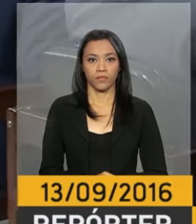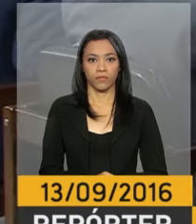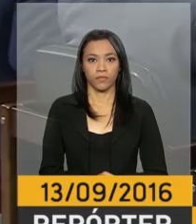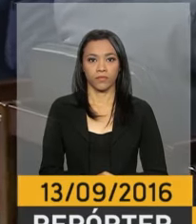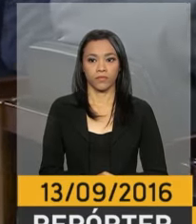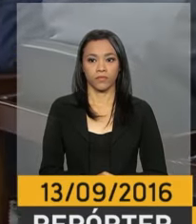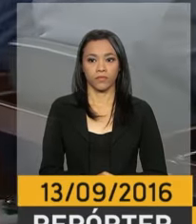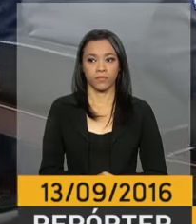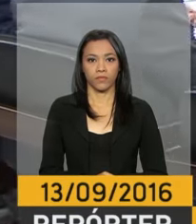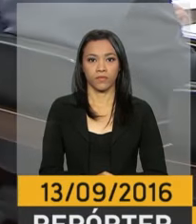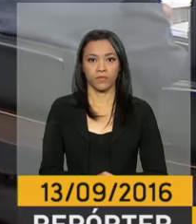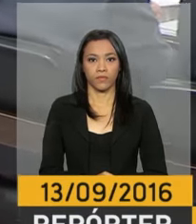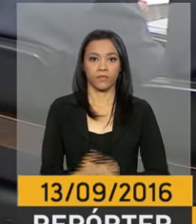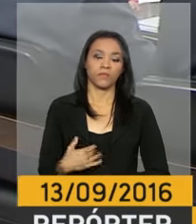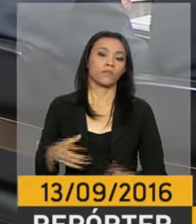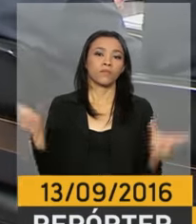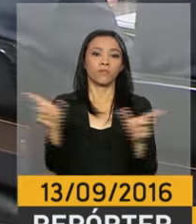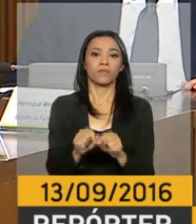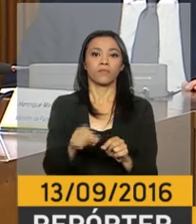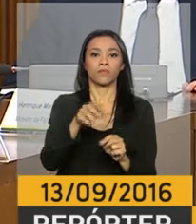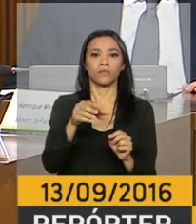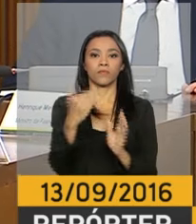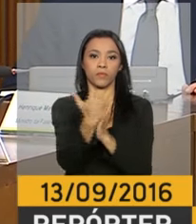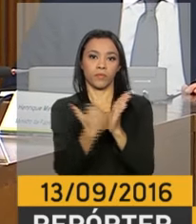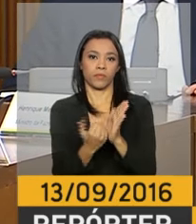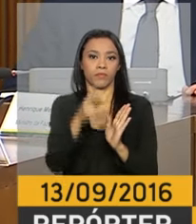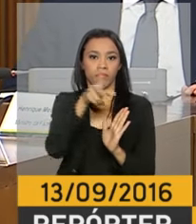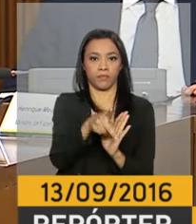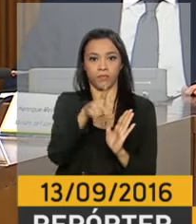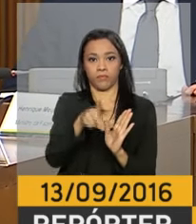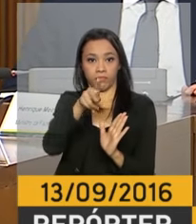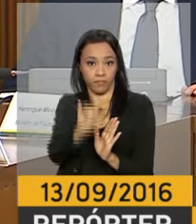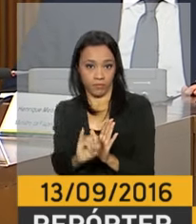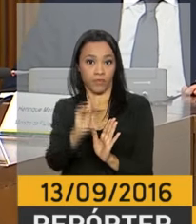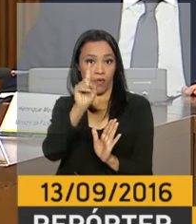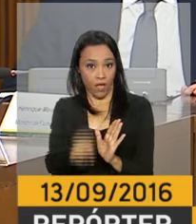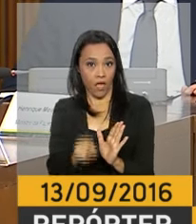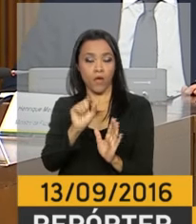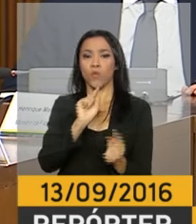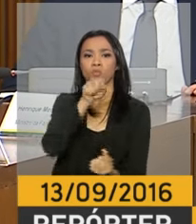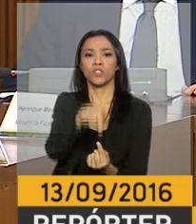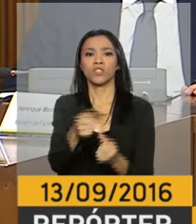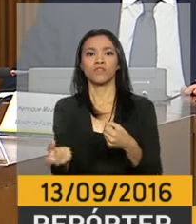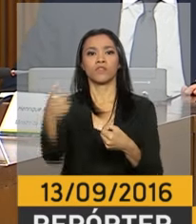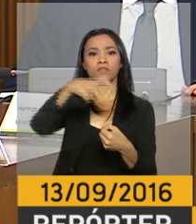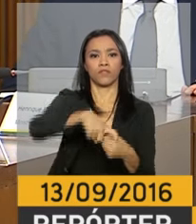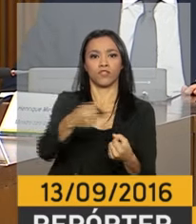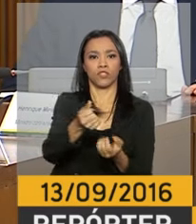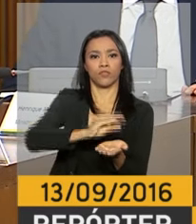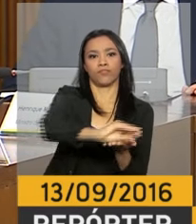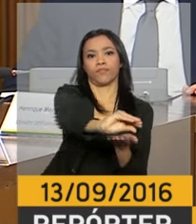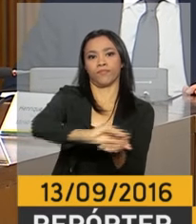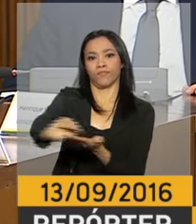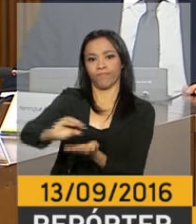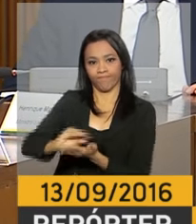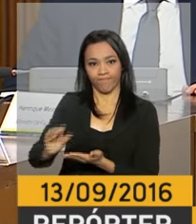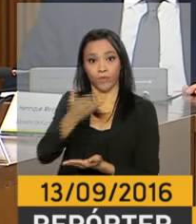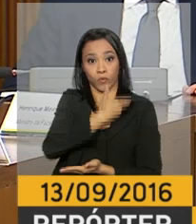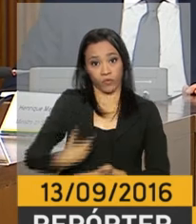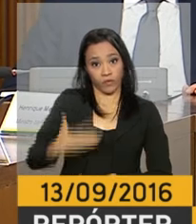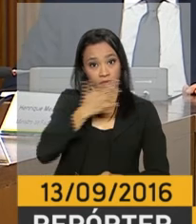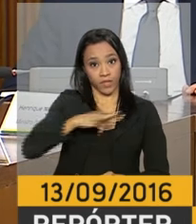acompanhar o PPI programa de parcerias de investimento do governo federal busca a ampliação de